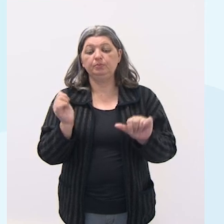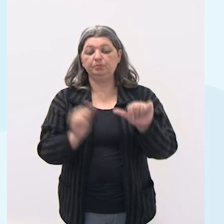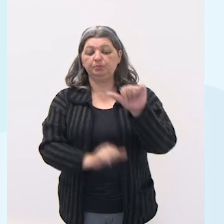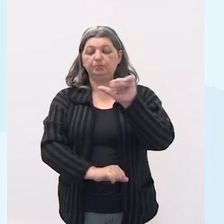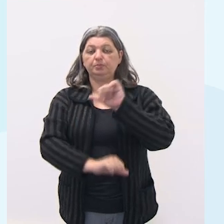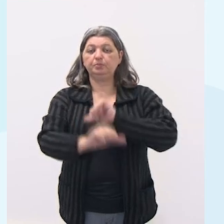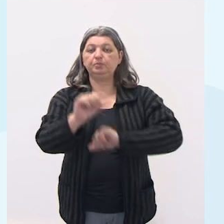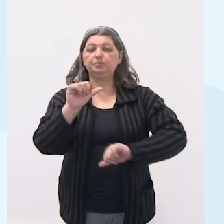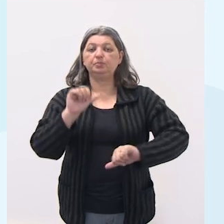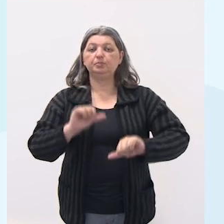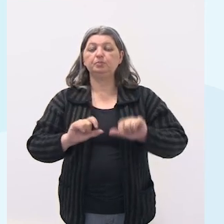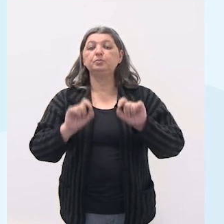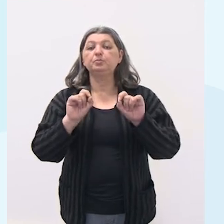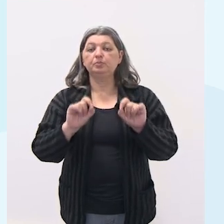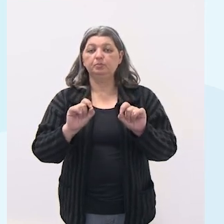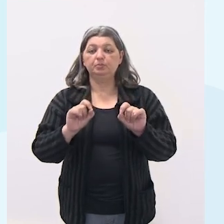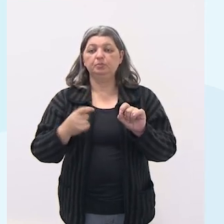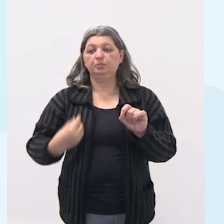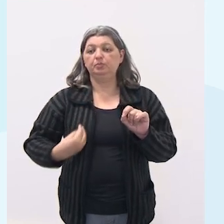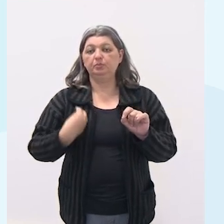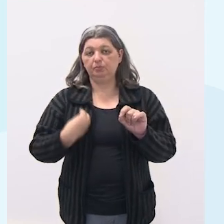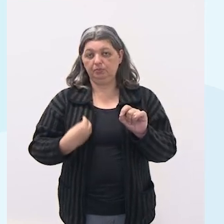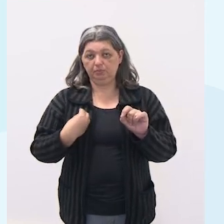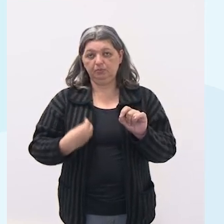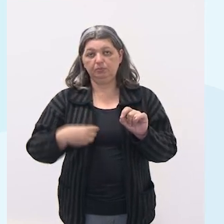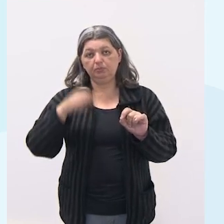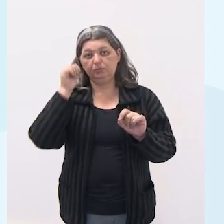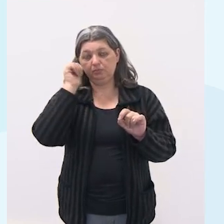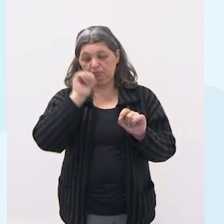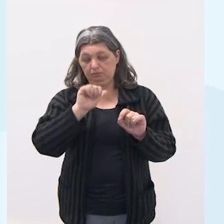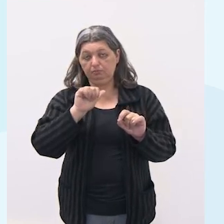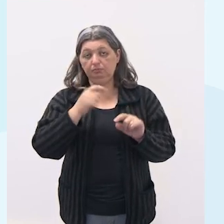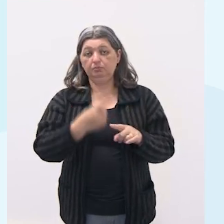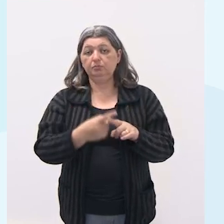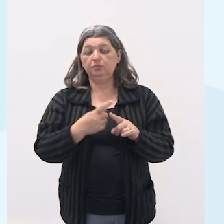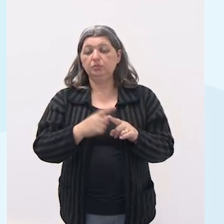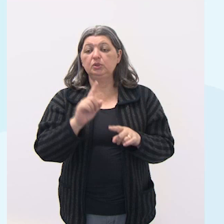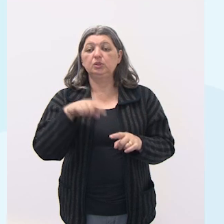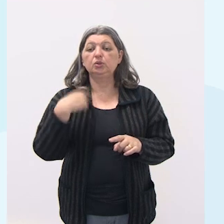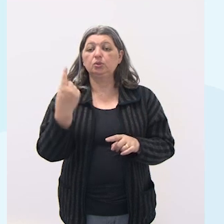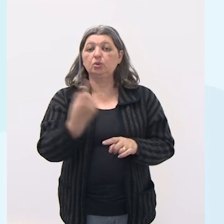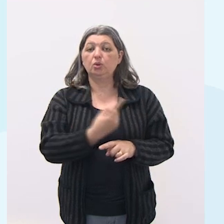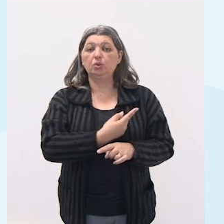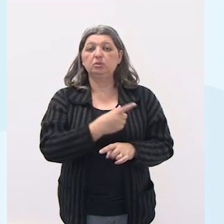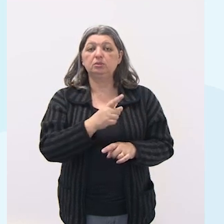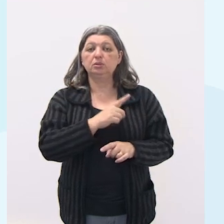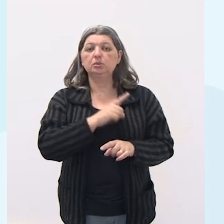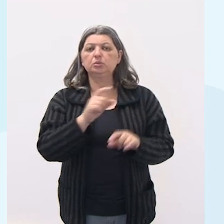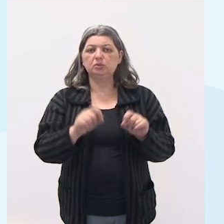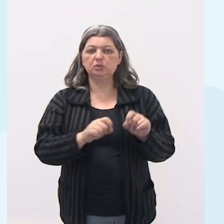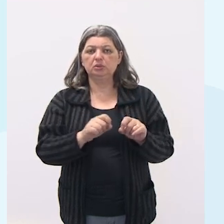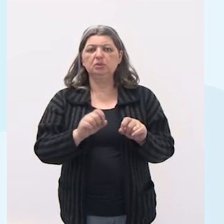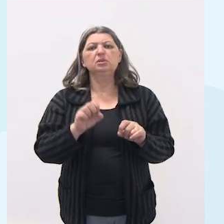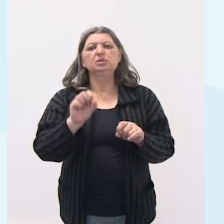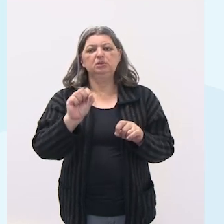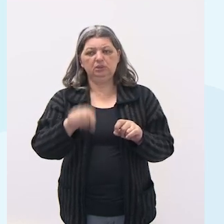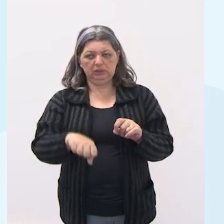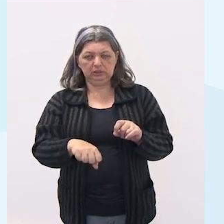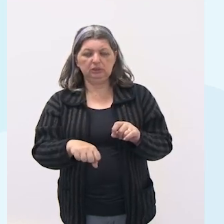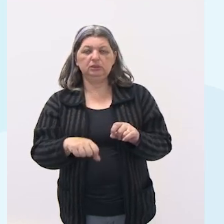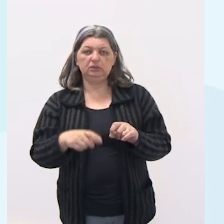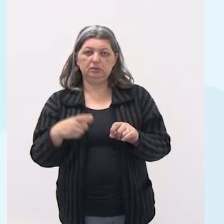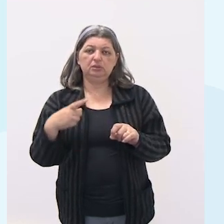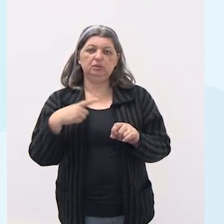transformar demais a vida dessas mulheres, porque nós temos sim que tratar